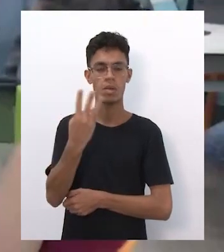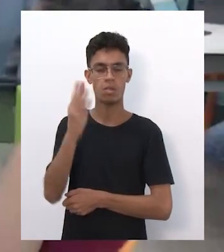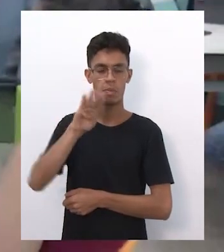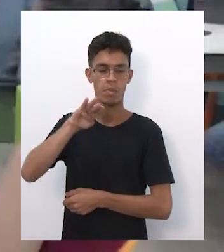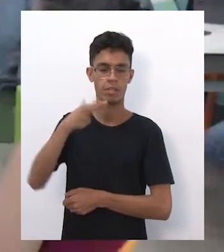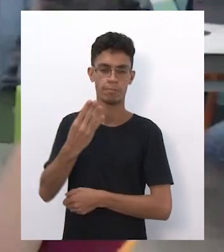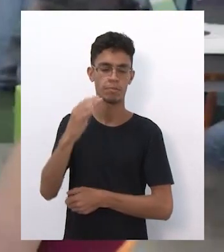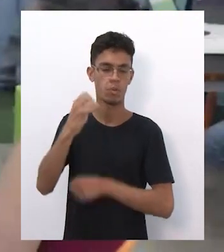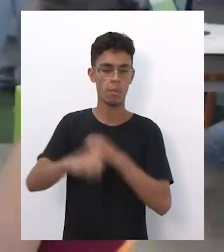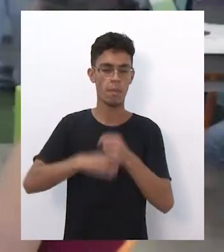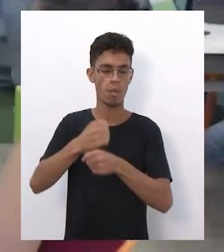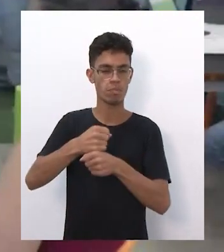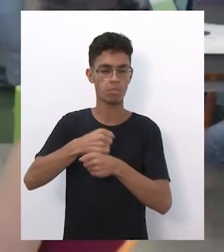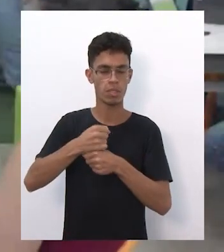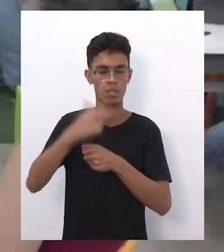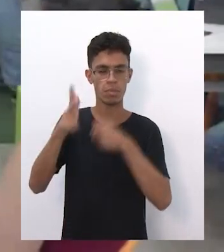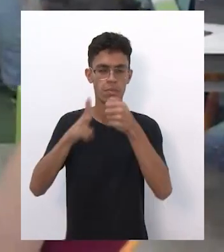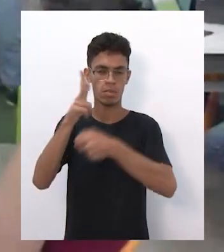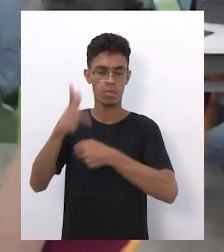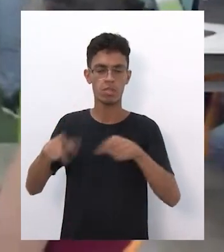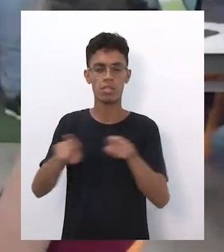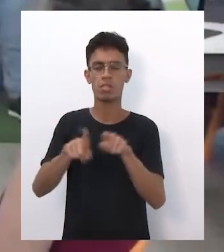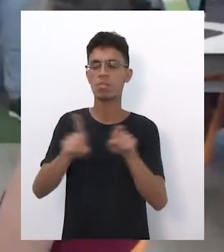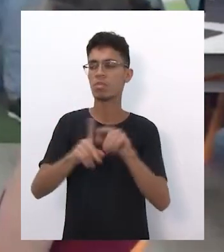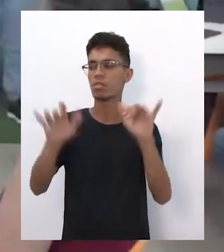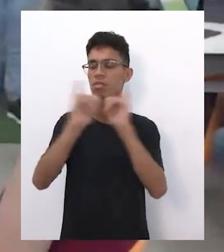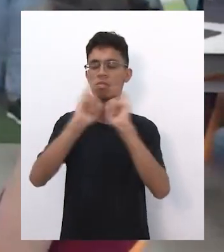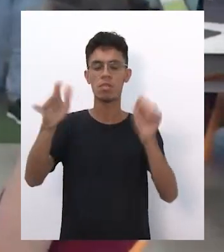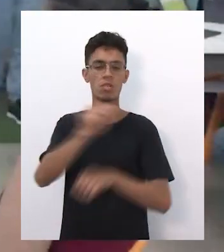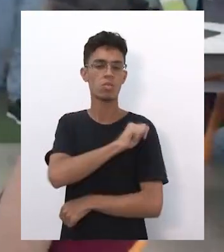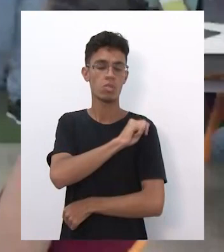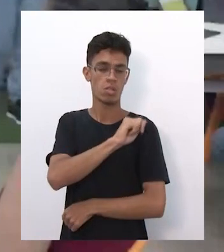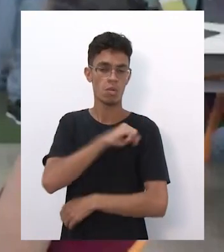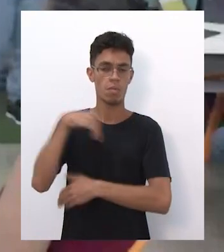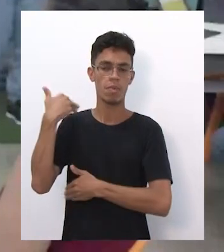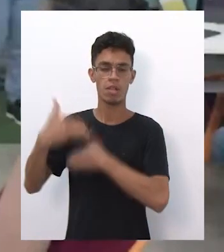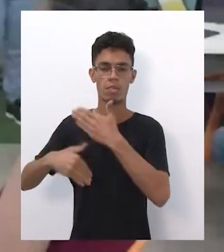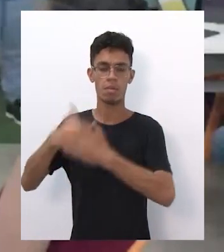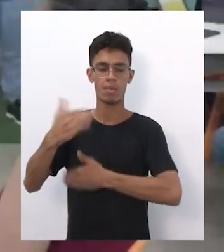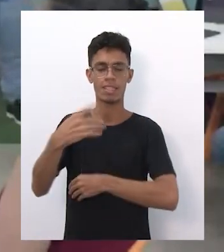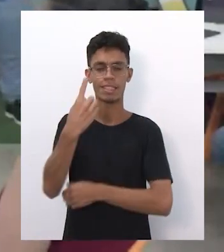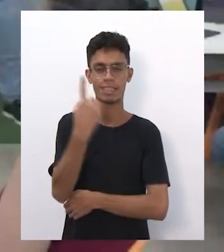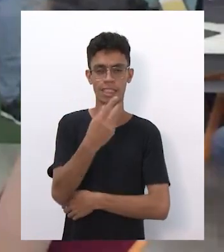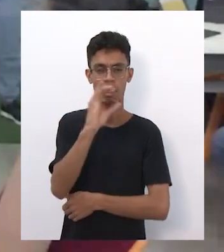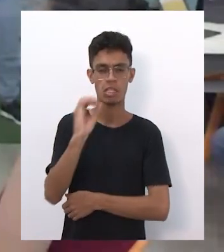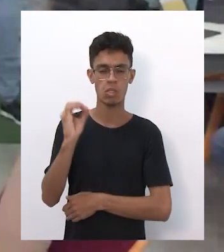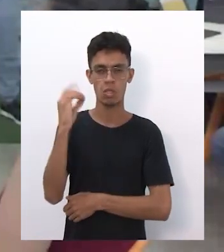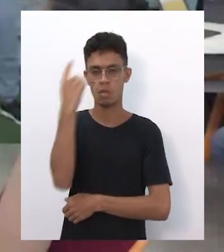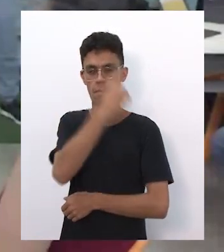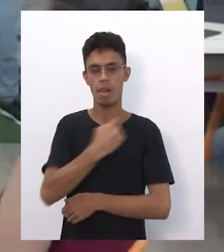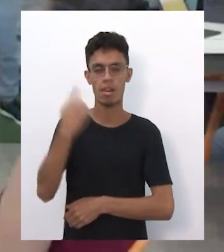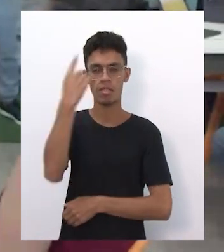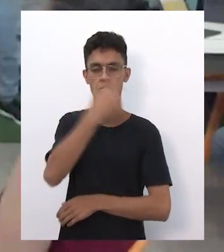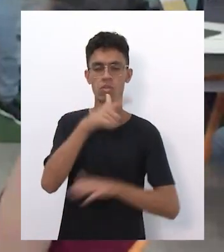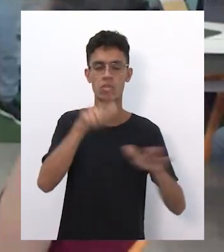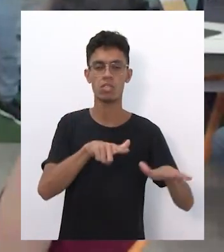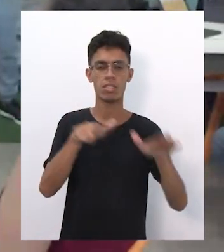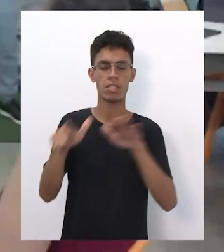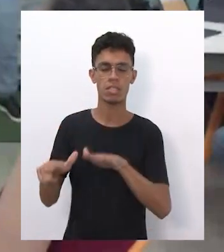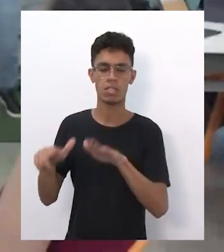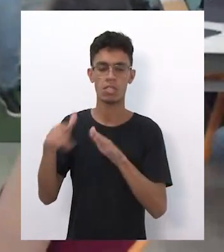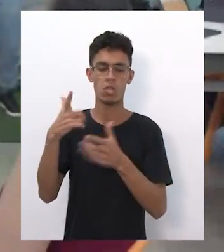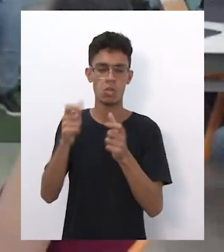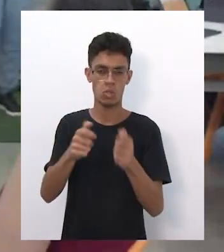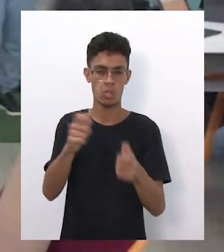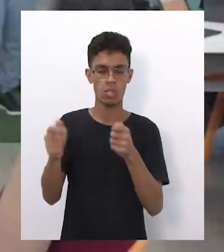ao ano. Esse vídeo também fala que os estudantes passavam em torno de 10 horas semanais jogando. Hoje em dia ainda é